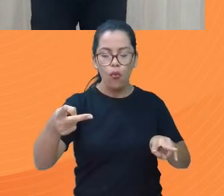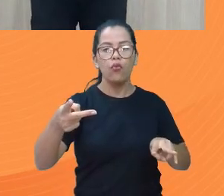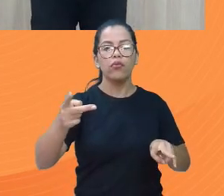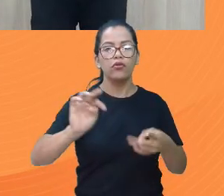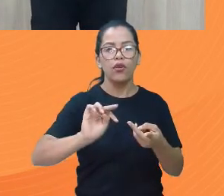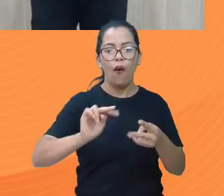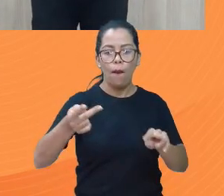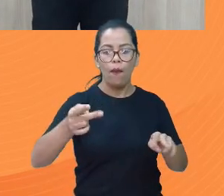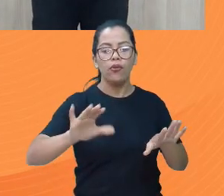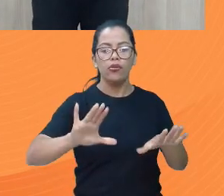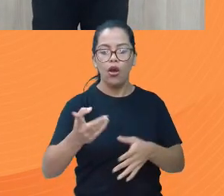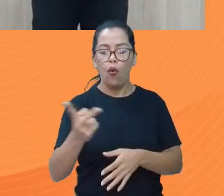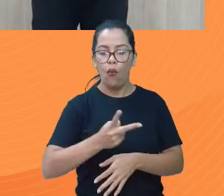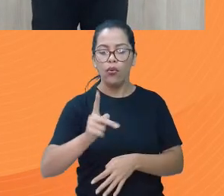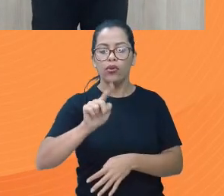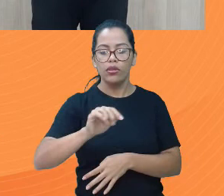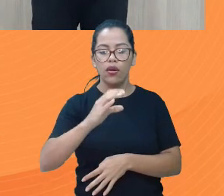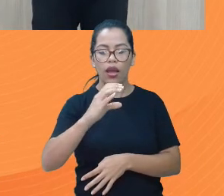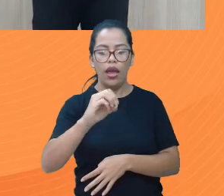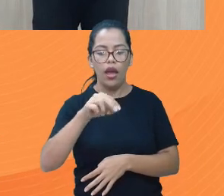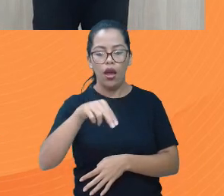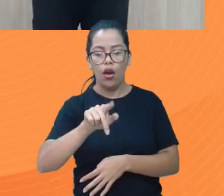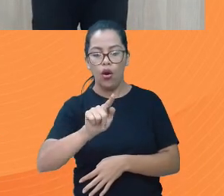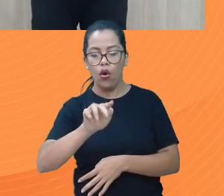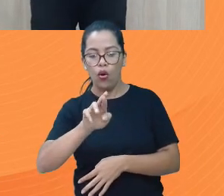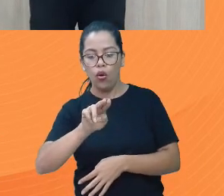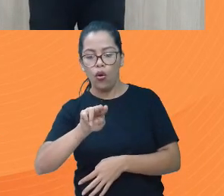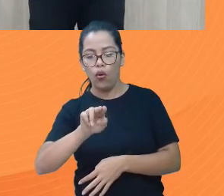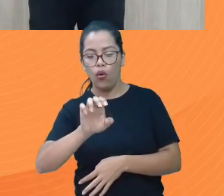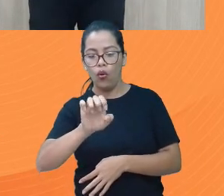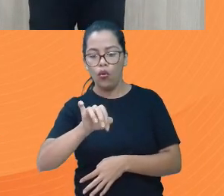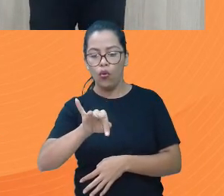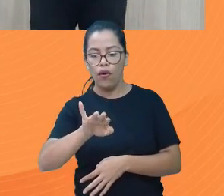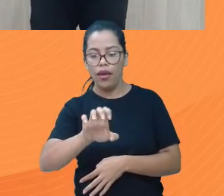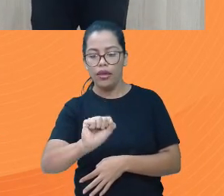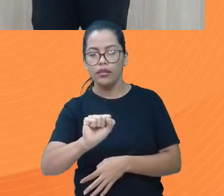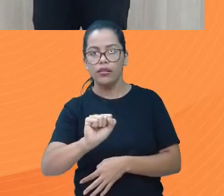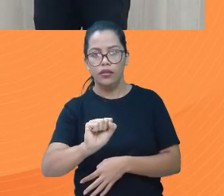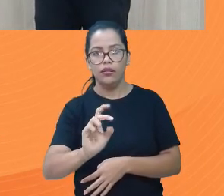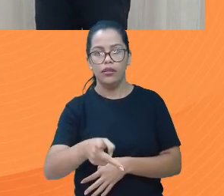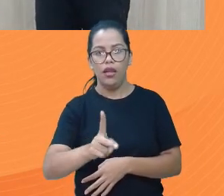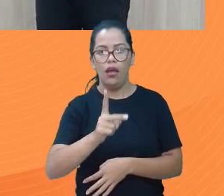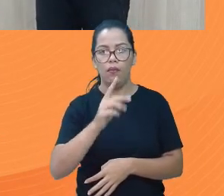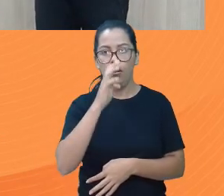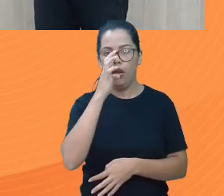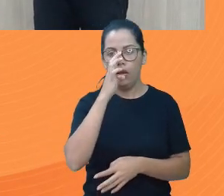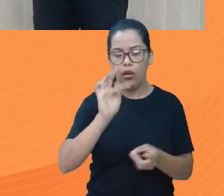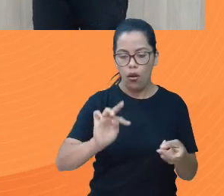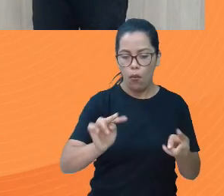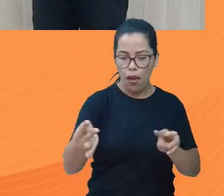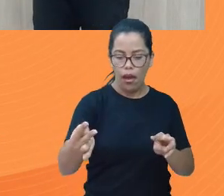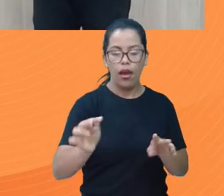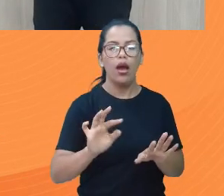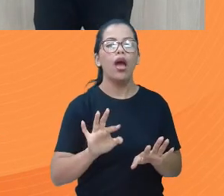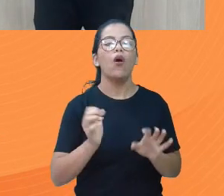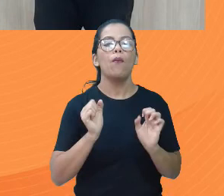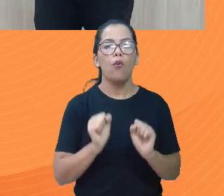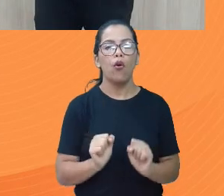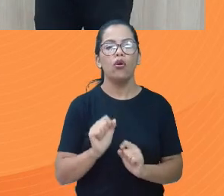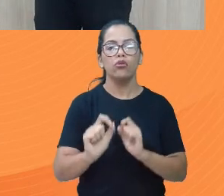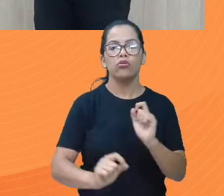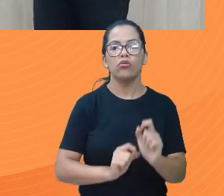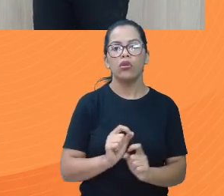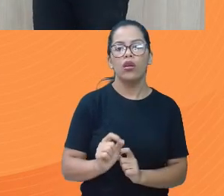aí na nossa primeira aula, tá bom? Os ângulos opostos pelo vértice, eles são congruentes. Então, eu posso